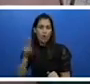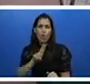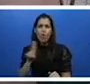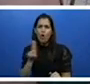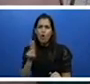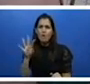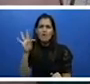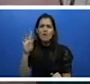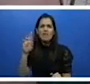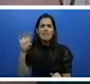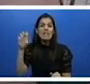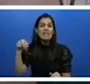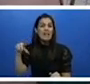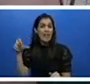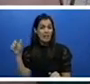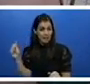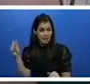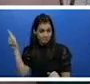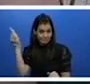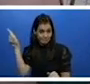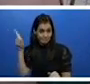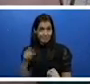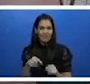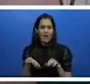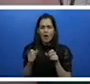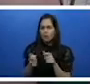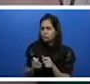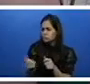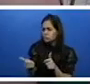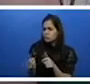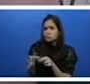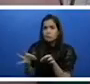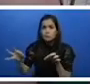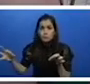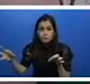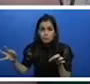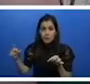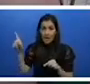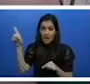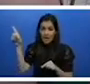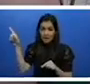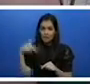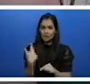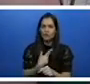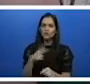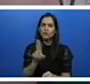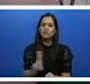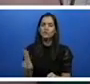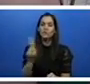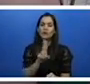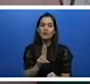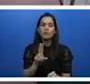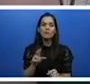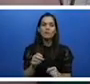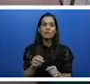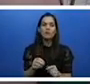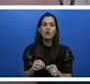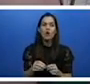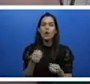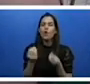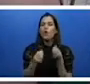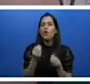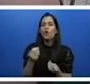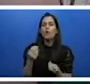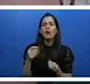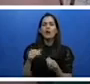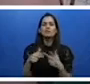Vocês já devem conhecer. Quando a gente usa essa medida convencional, igual eu falei na outra aula,